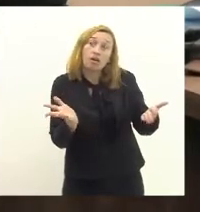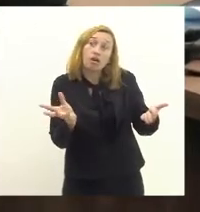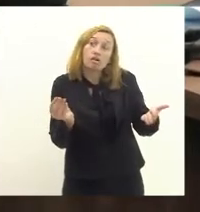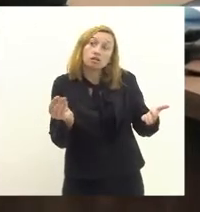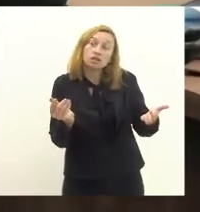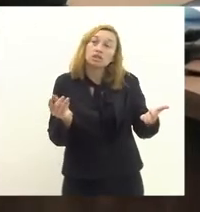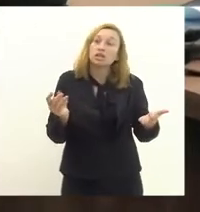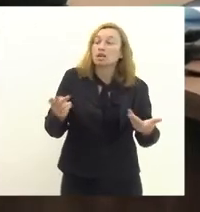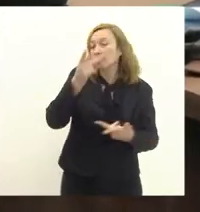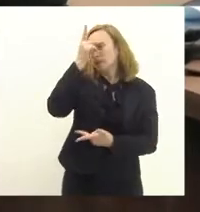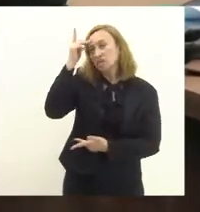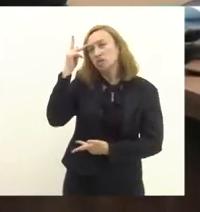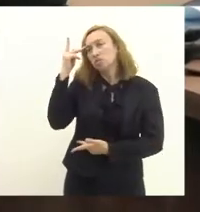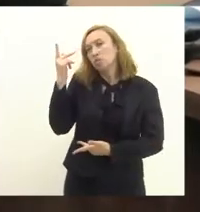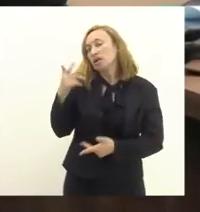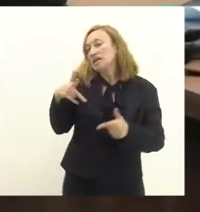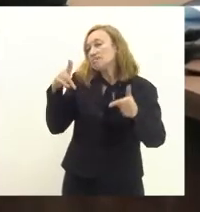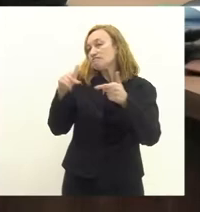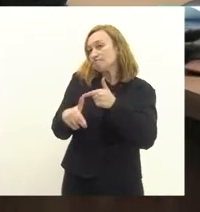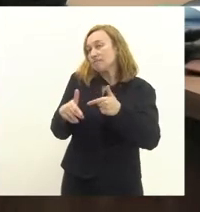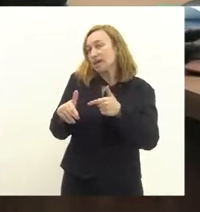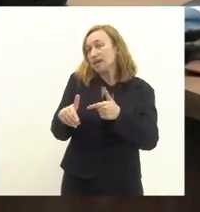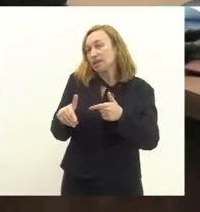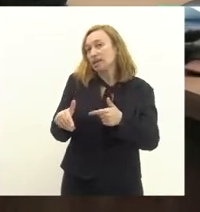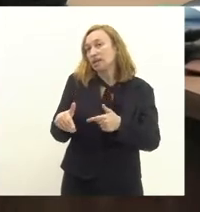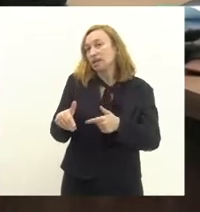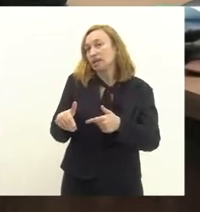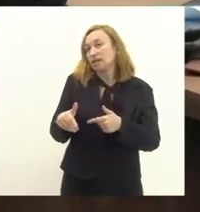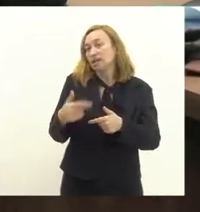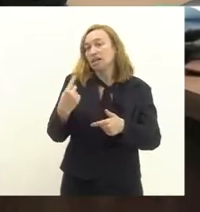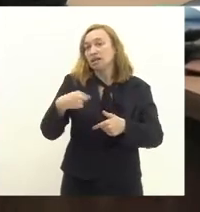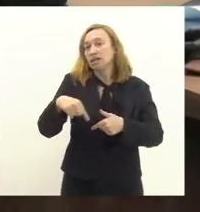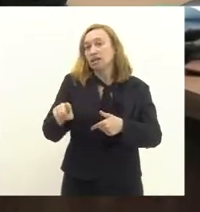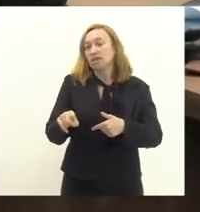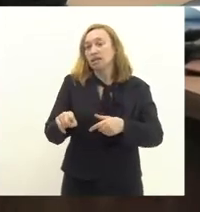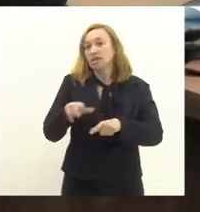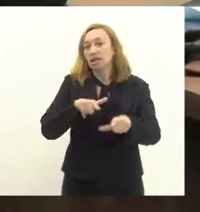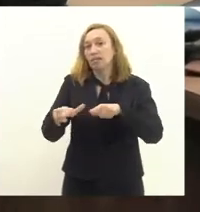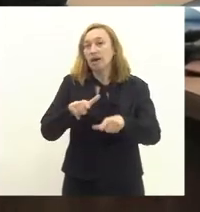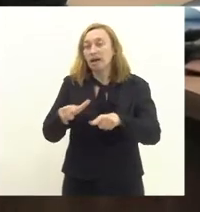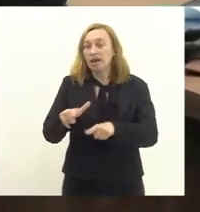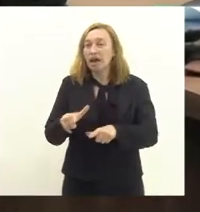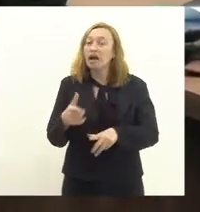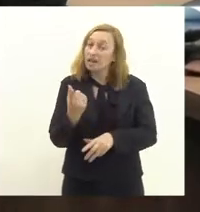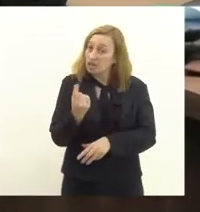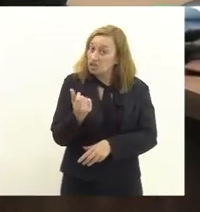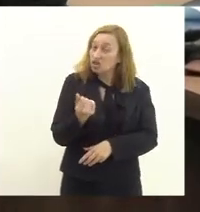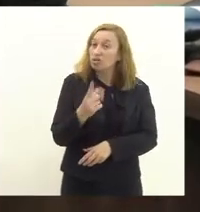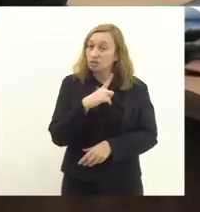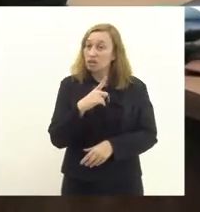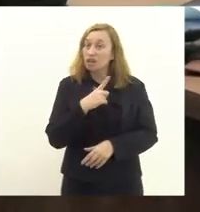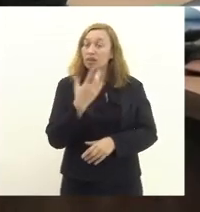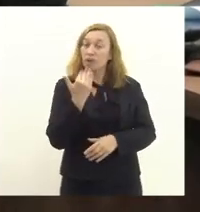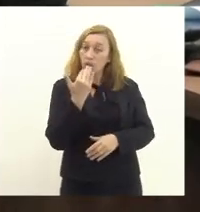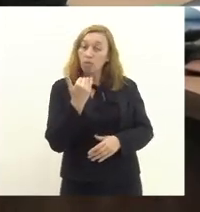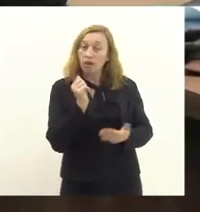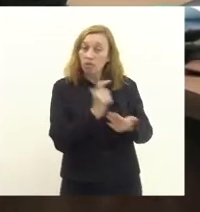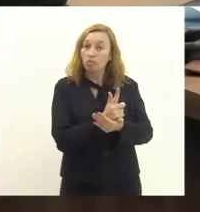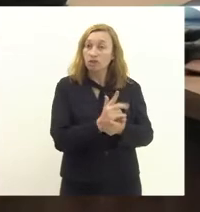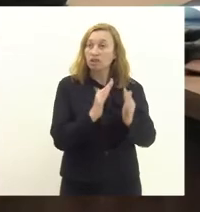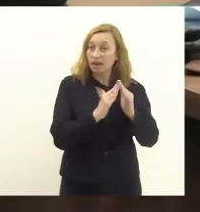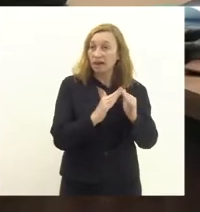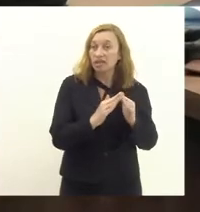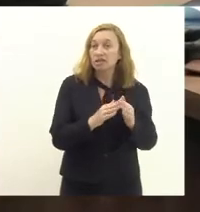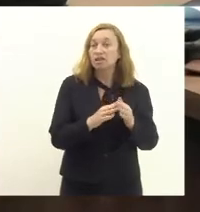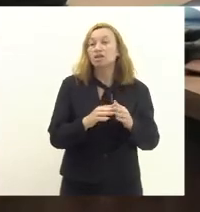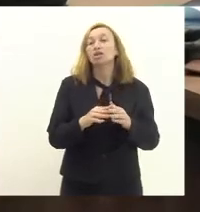determinadas pessoas que impedem essas pessoas de levar a comida para casa. A gente tem que viver essa realidade. O Brasil mudou. Temos